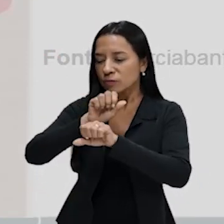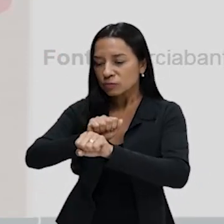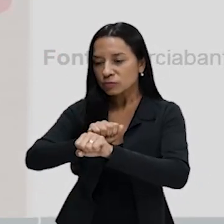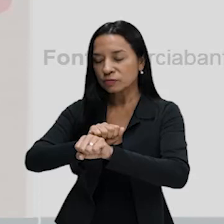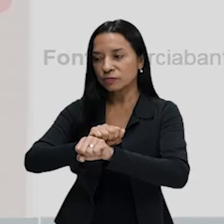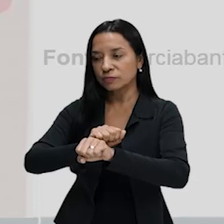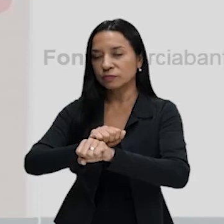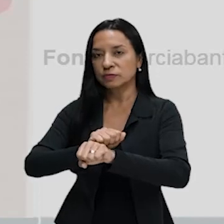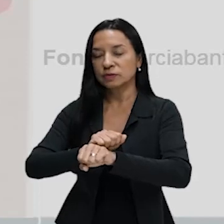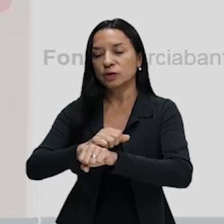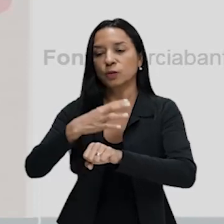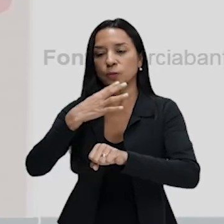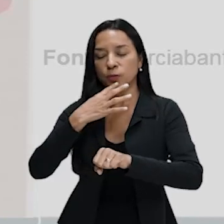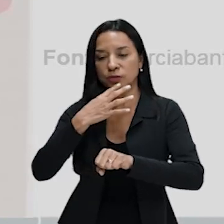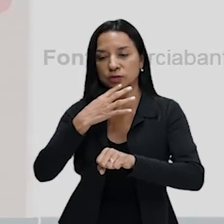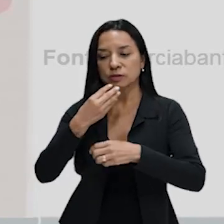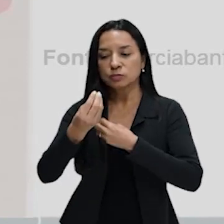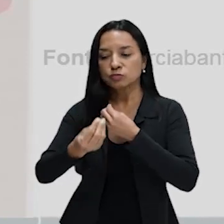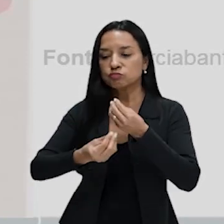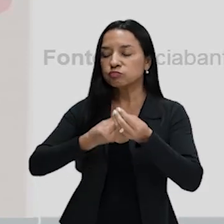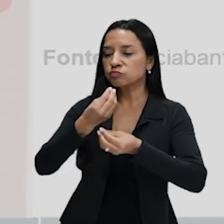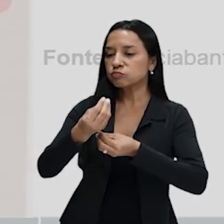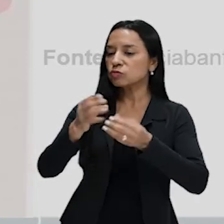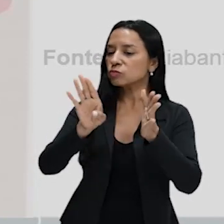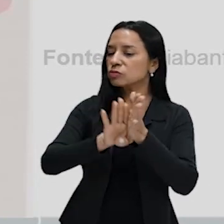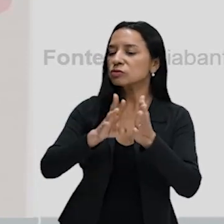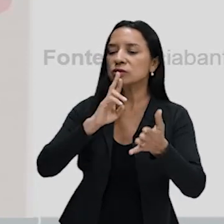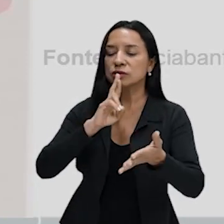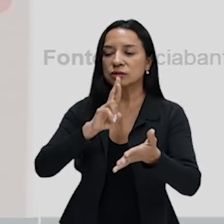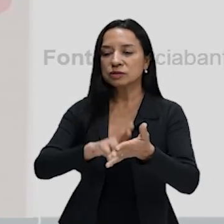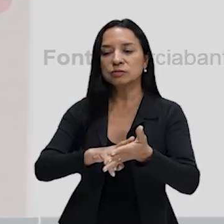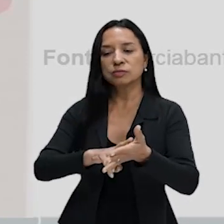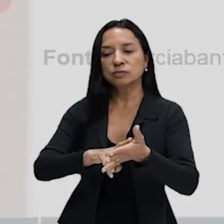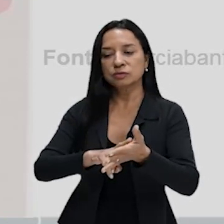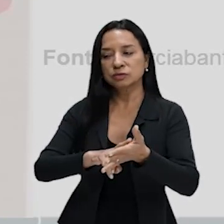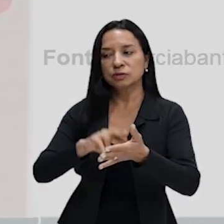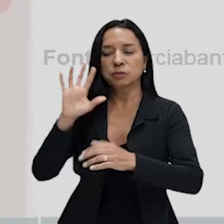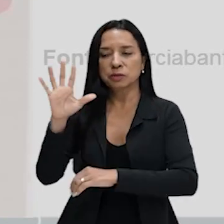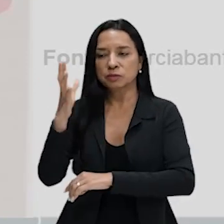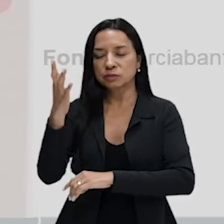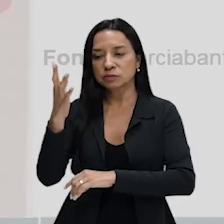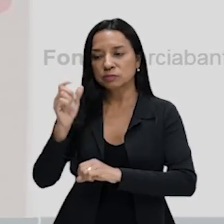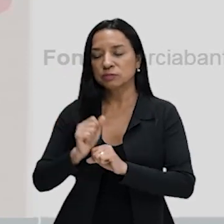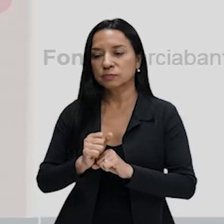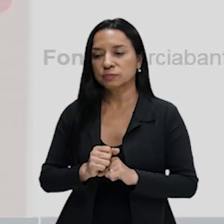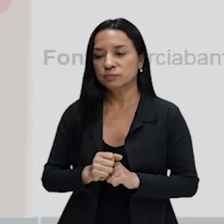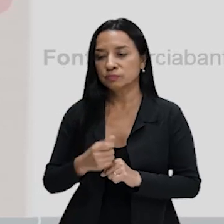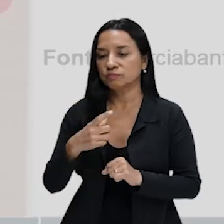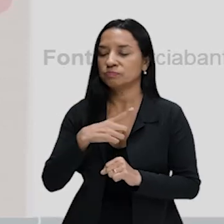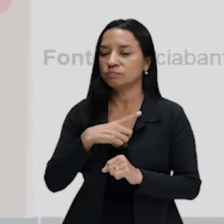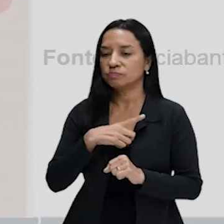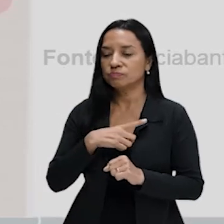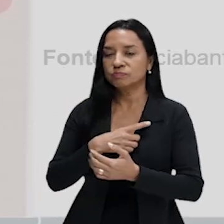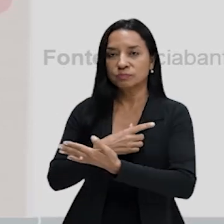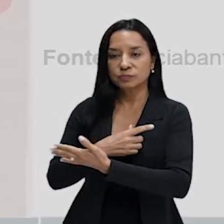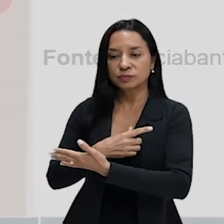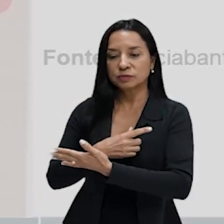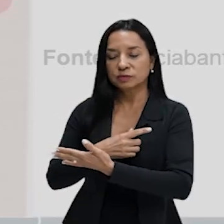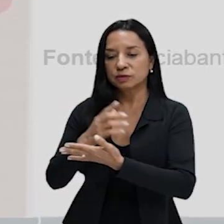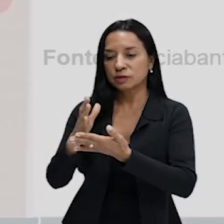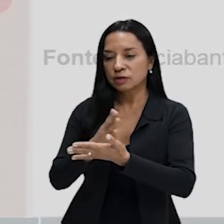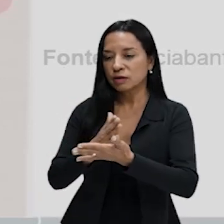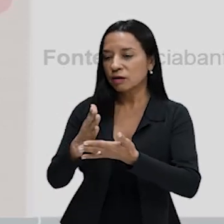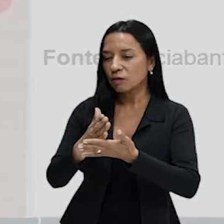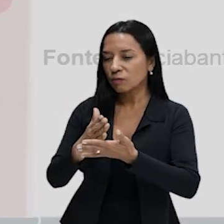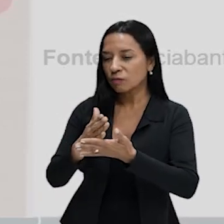que ocorre na natureza. Como que eu chego à resposta dessa situação? Então, a gente tem aqui alguns